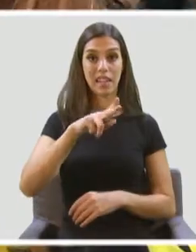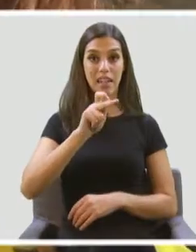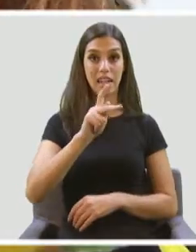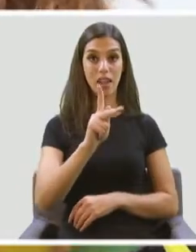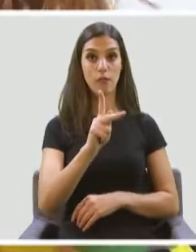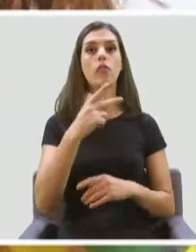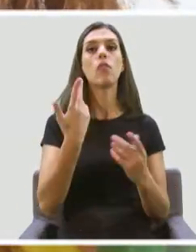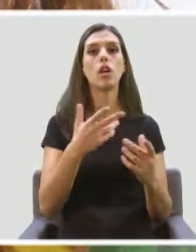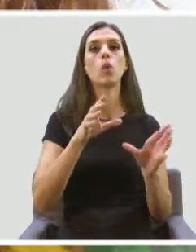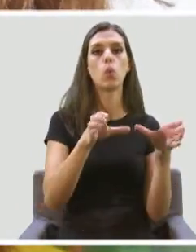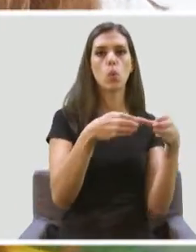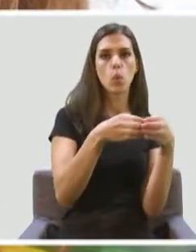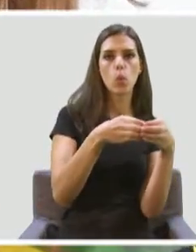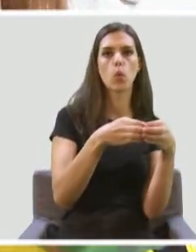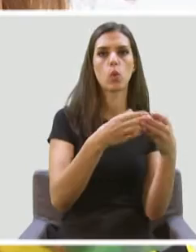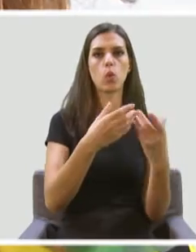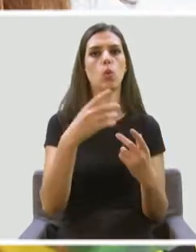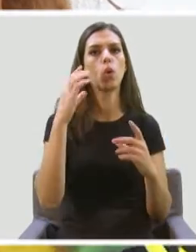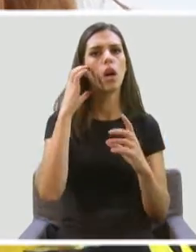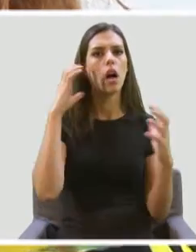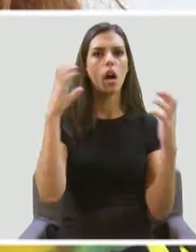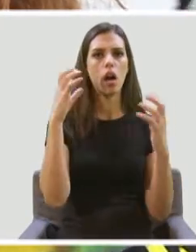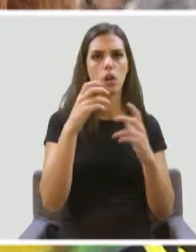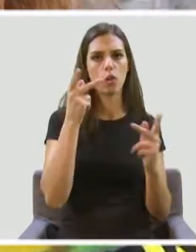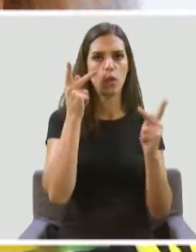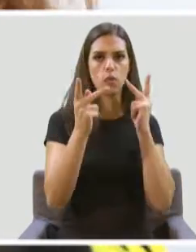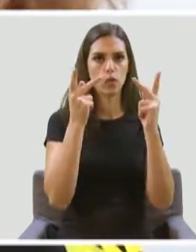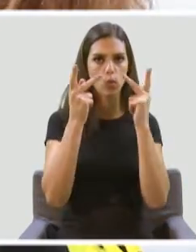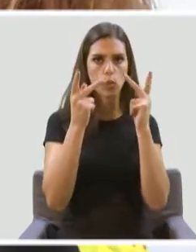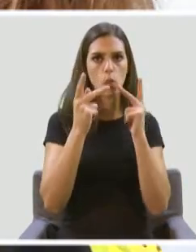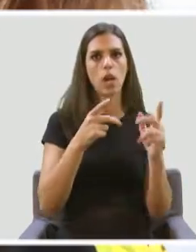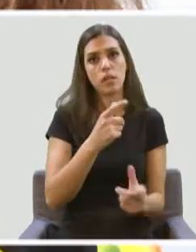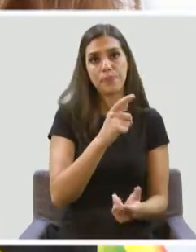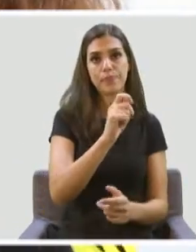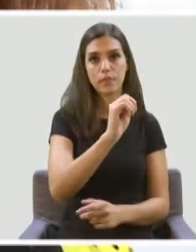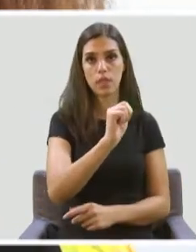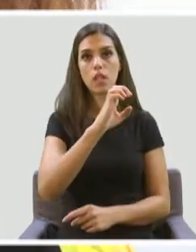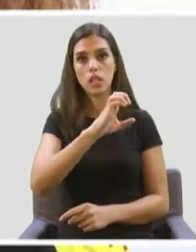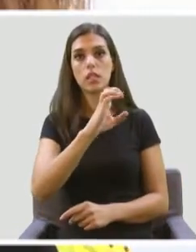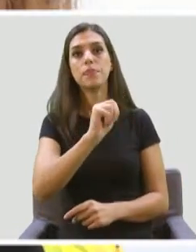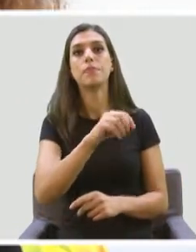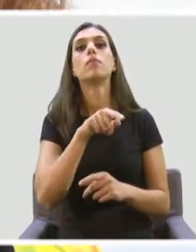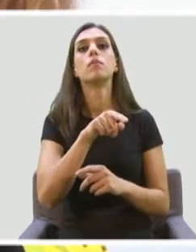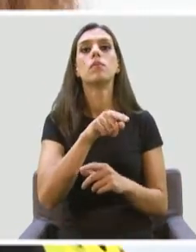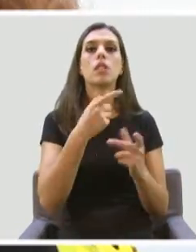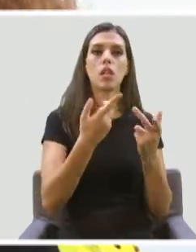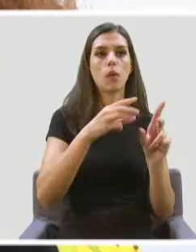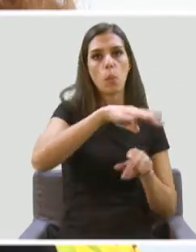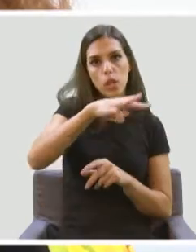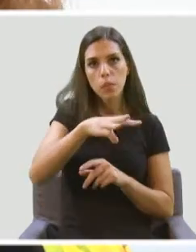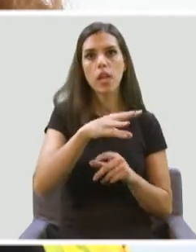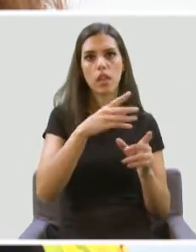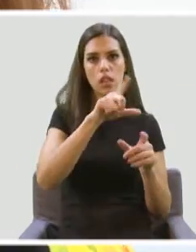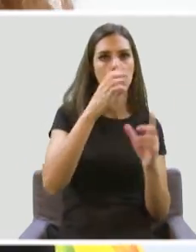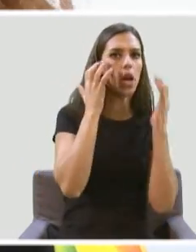O NAV é o núcleo audiovisual da ESCS e, apesar de ser um núcleo muito focado para a parte do audiovisual e até um